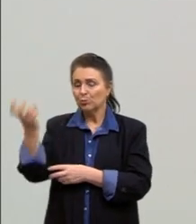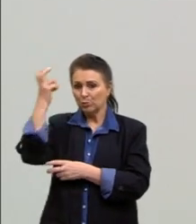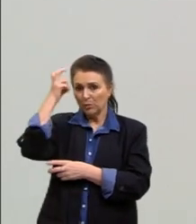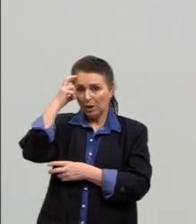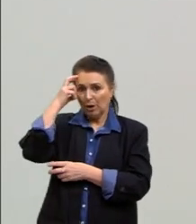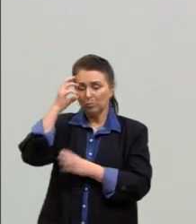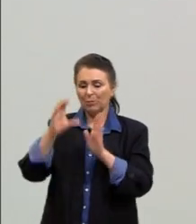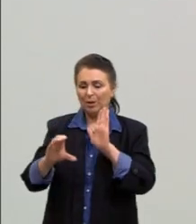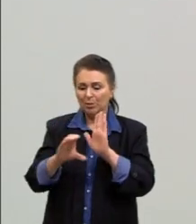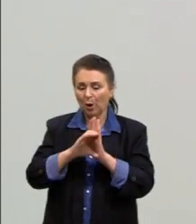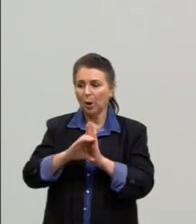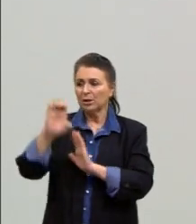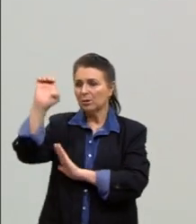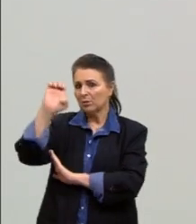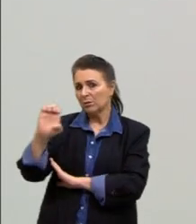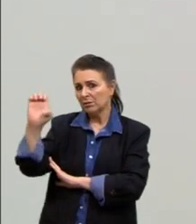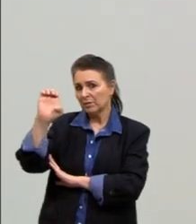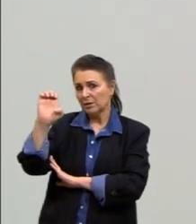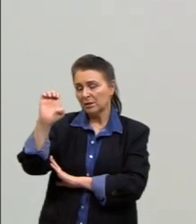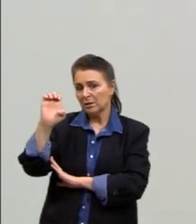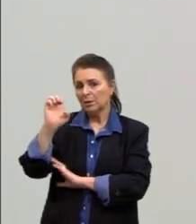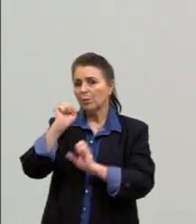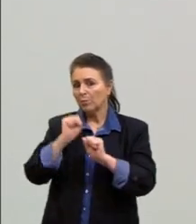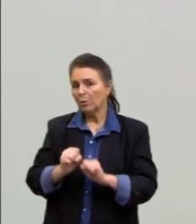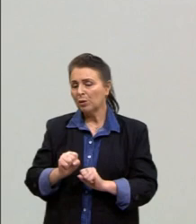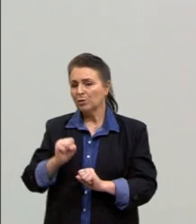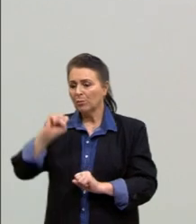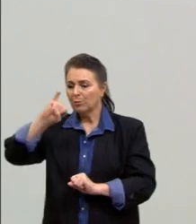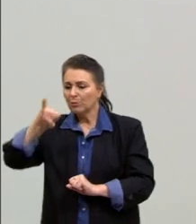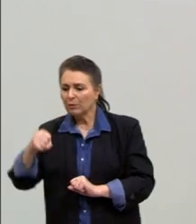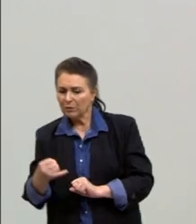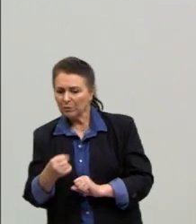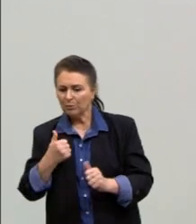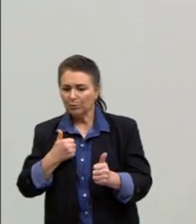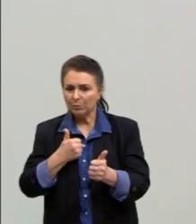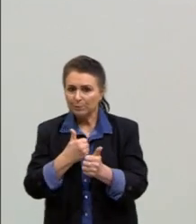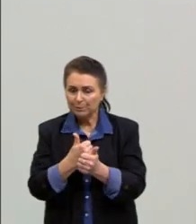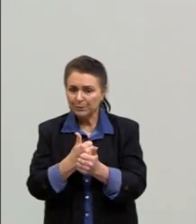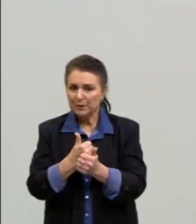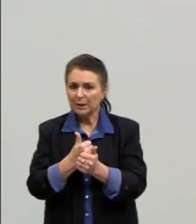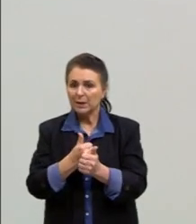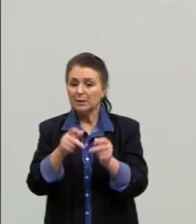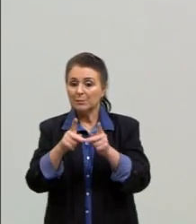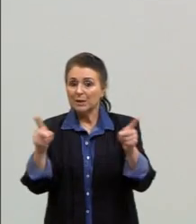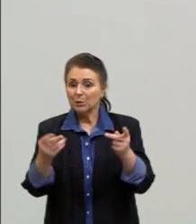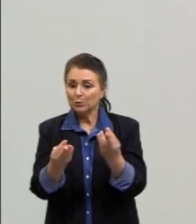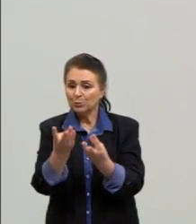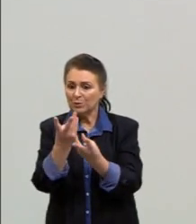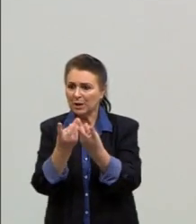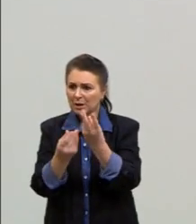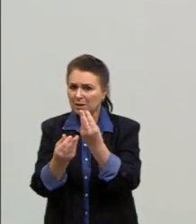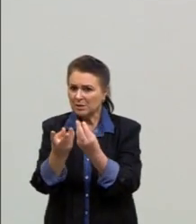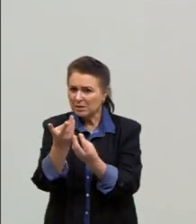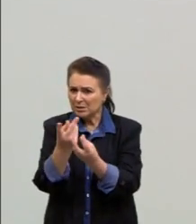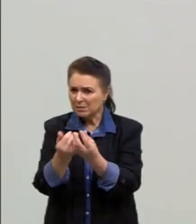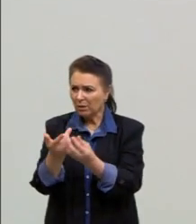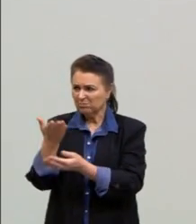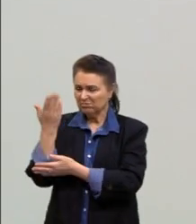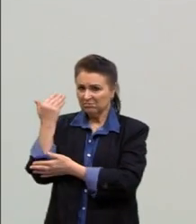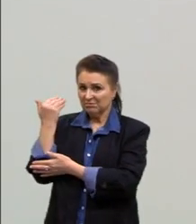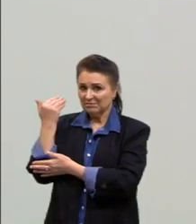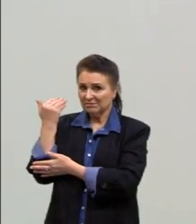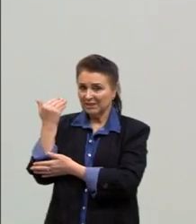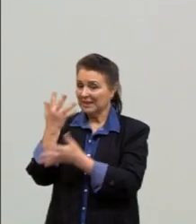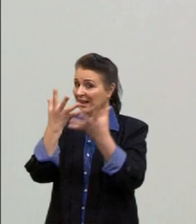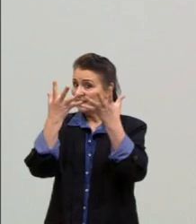então a gente pode aproveitar né aproximar a questão da Inquisição com essa questão da intolerância religiosa